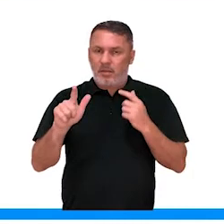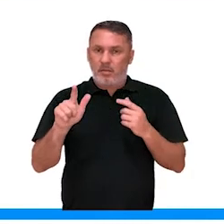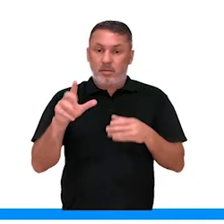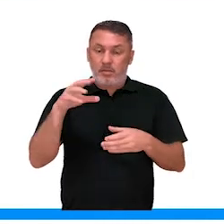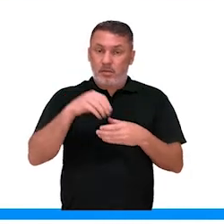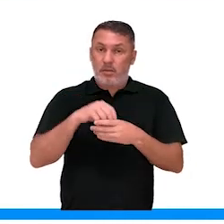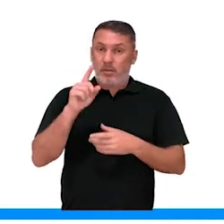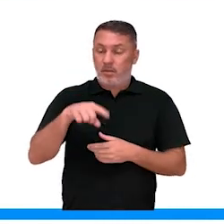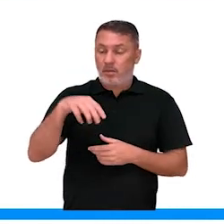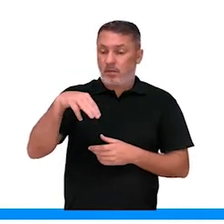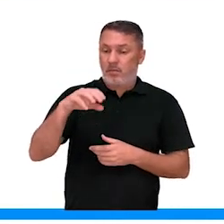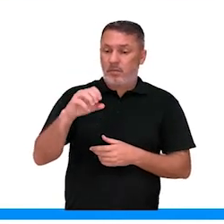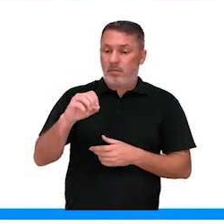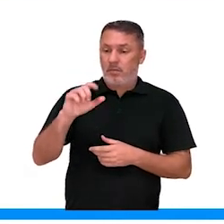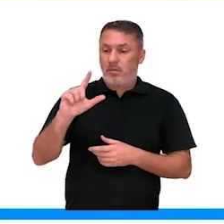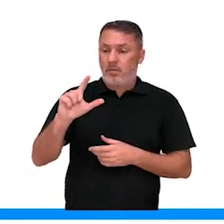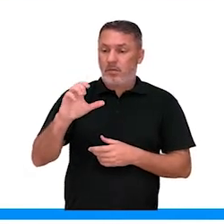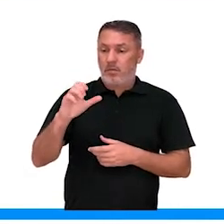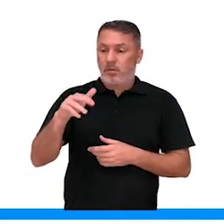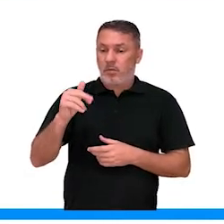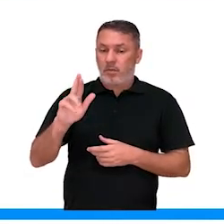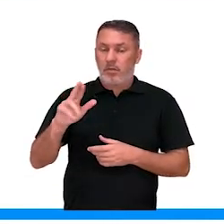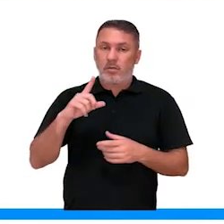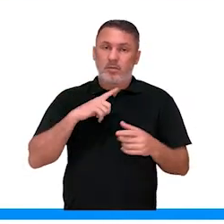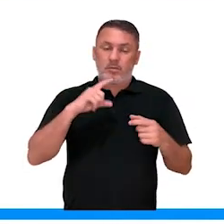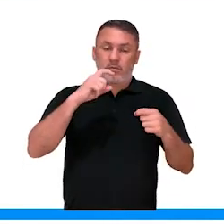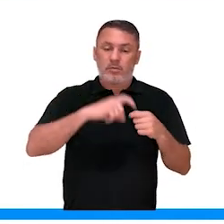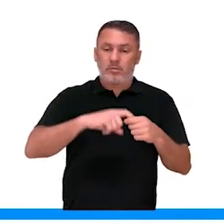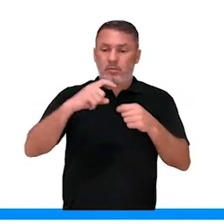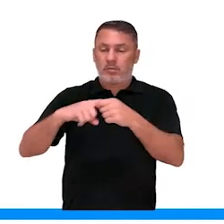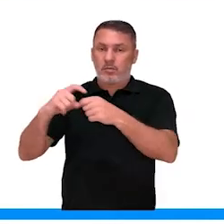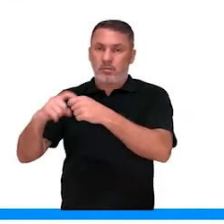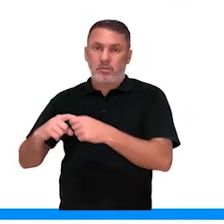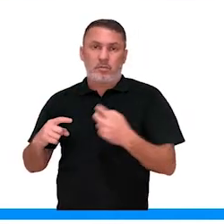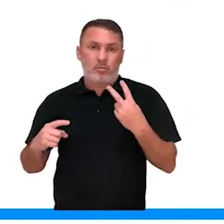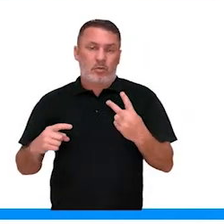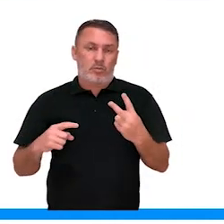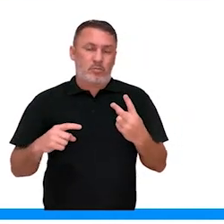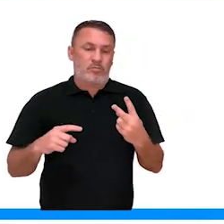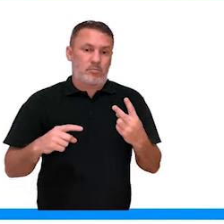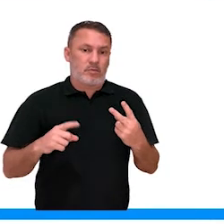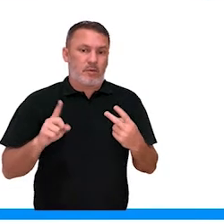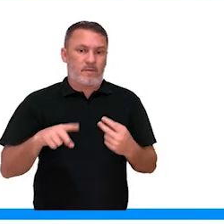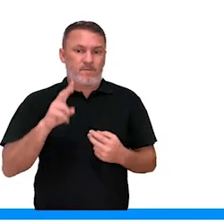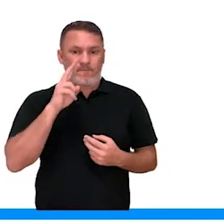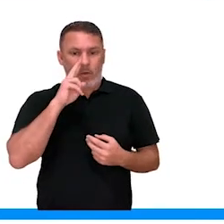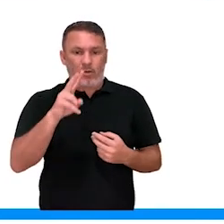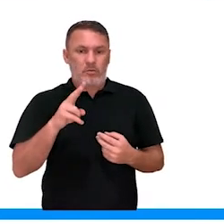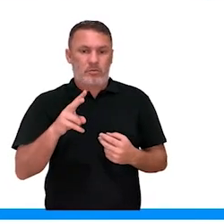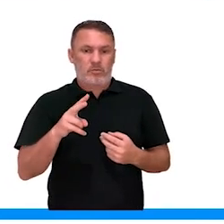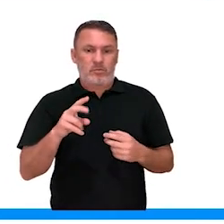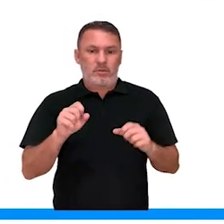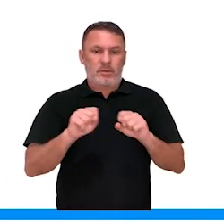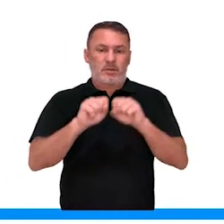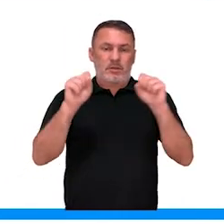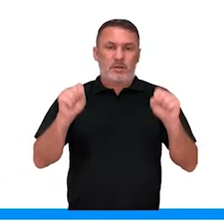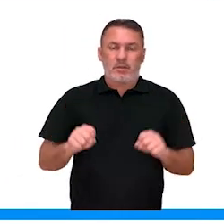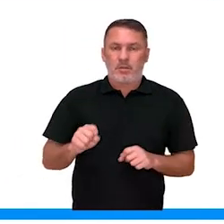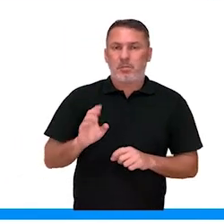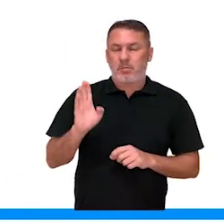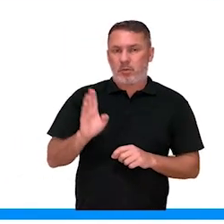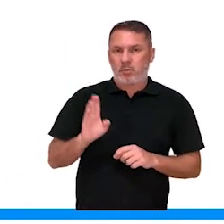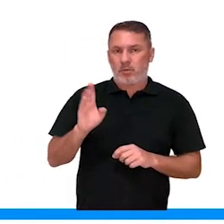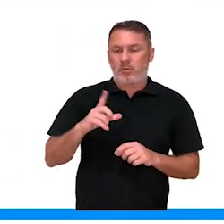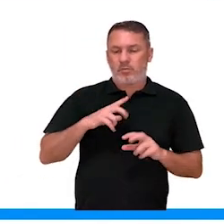ele é um composto molecular, que é unido por essas ligações covalentes fortes, né? Apresentando